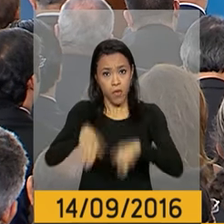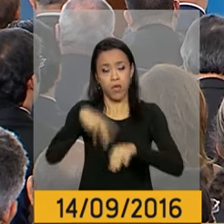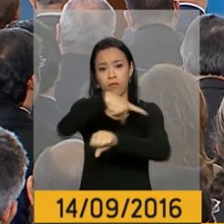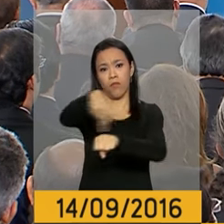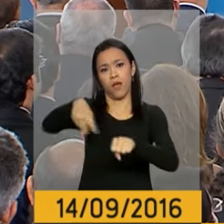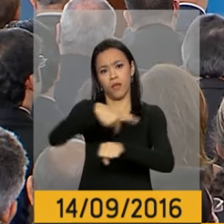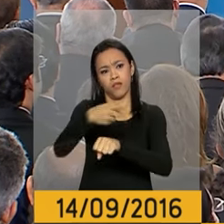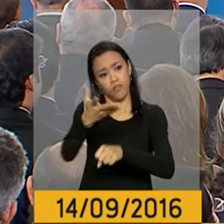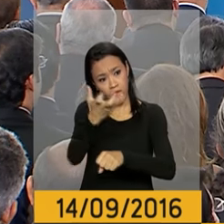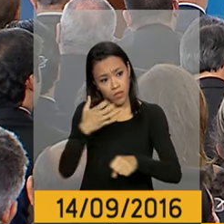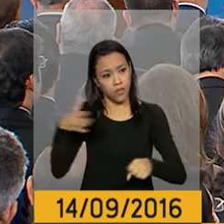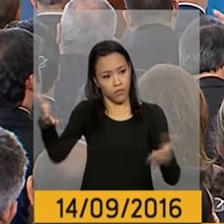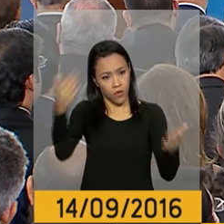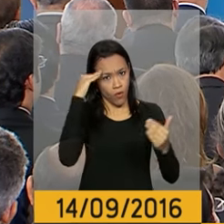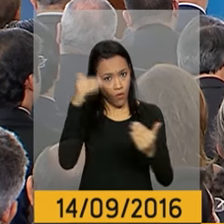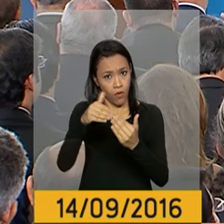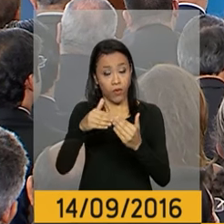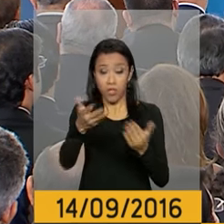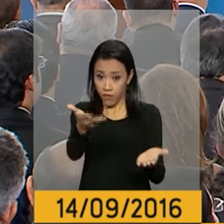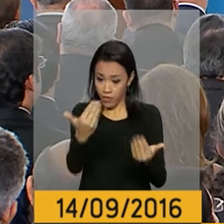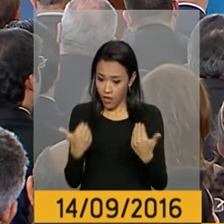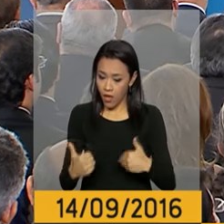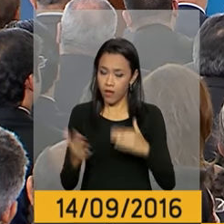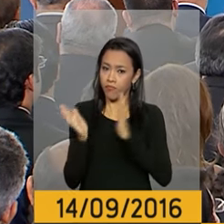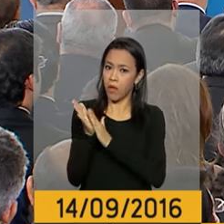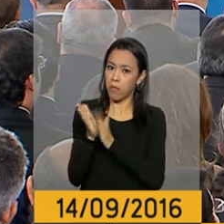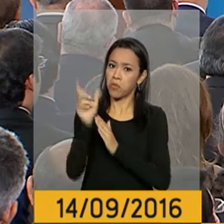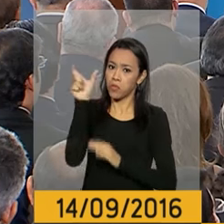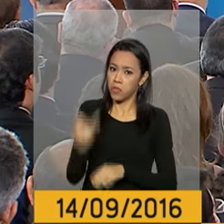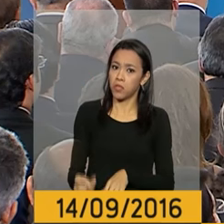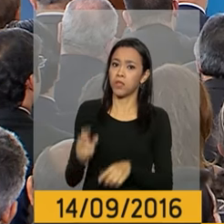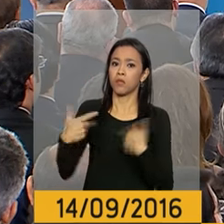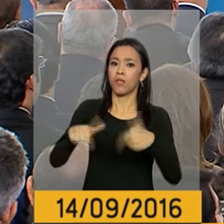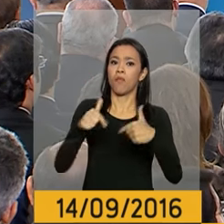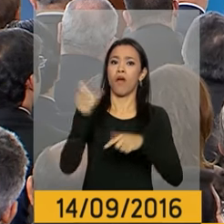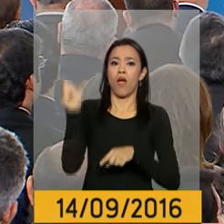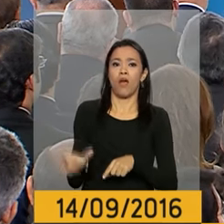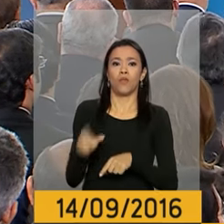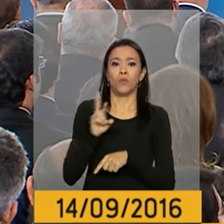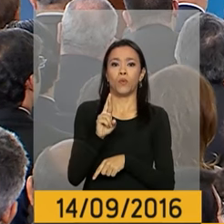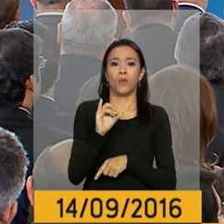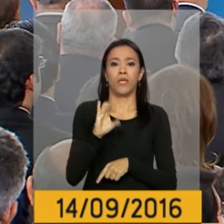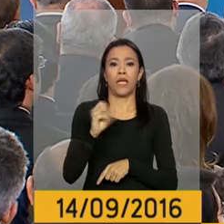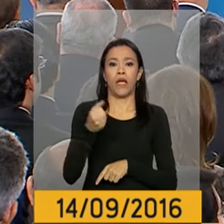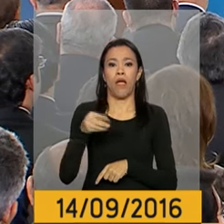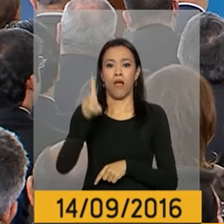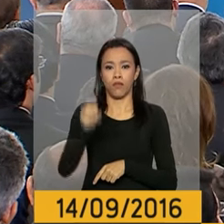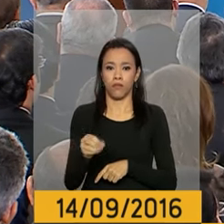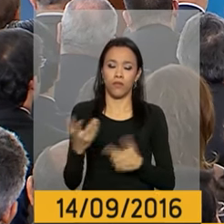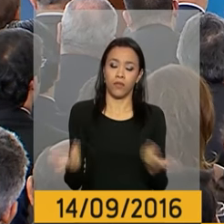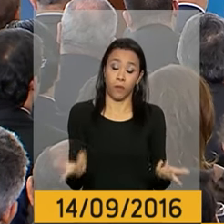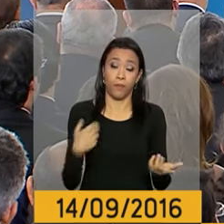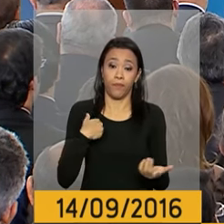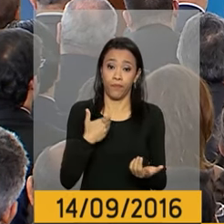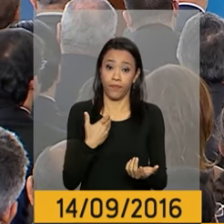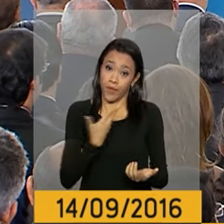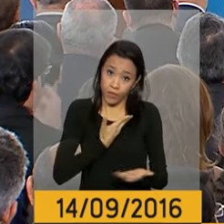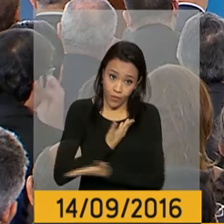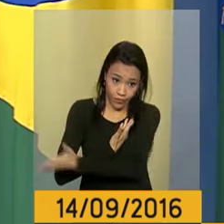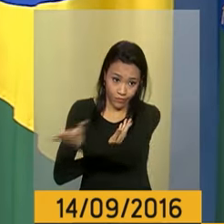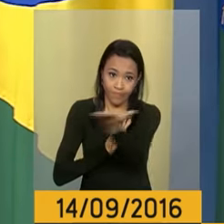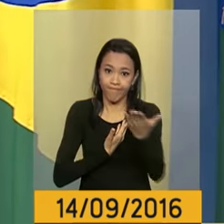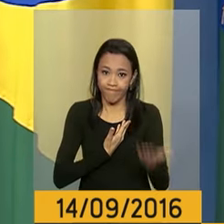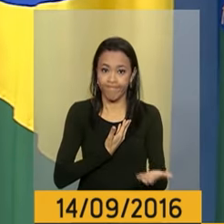vieram para aplaudir o Ricardo Barros e os trabalhos que ele está a fazer. Portanto, meus amigos,